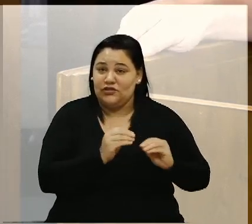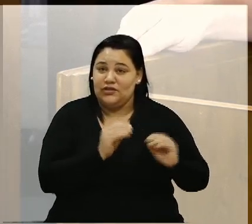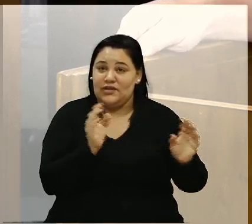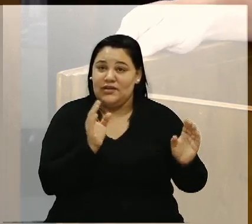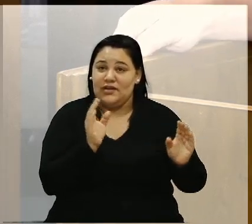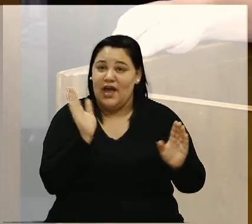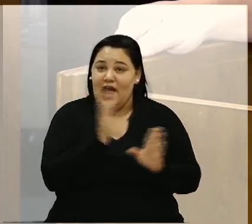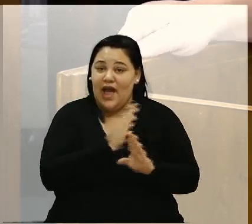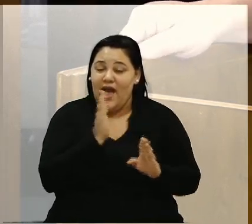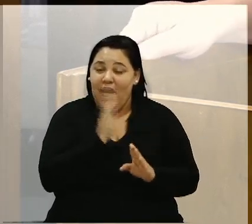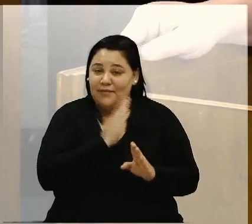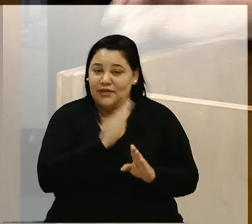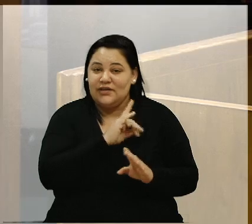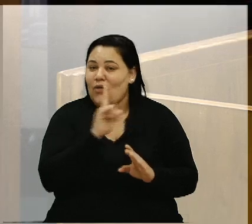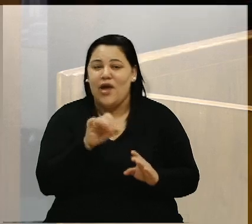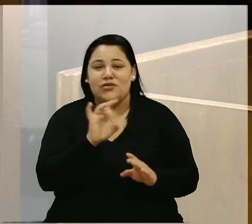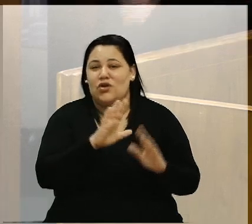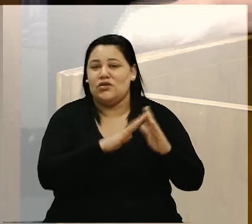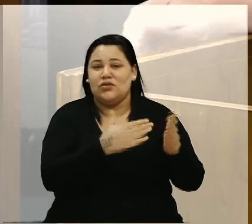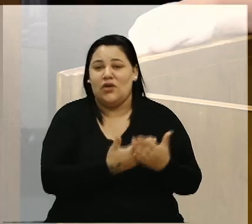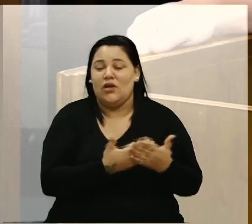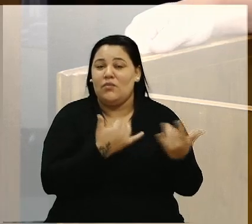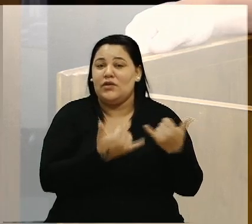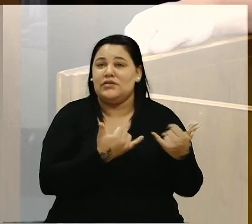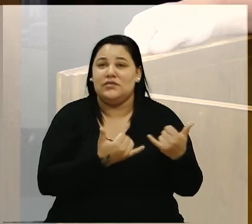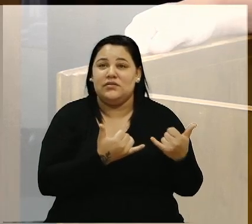podemos ampliar. Por exemplo, a gente está